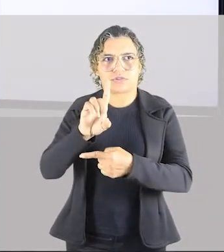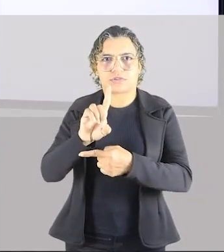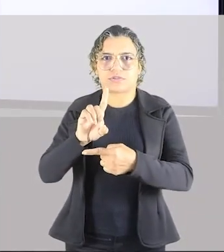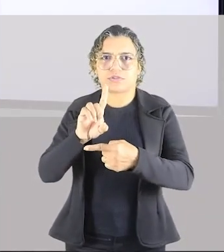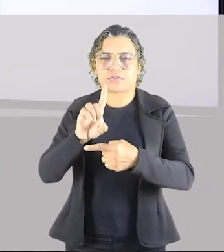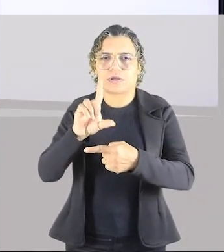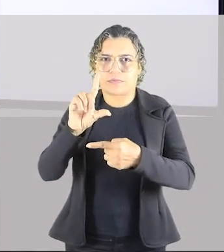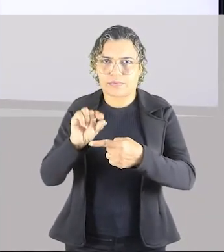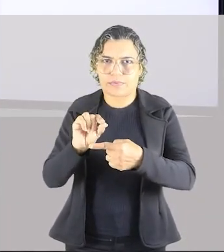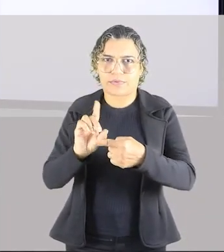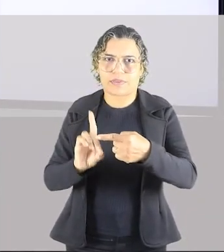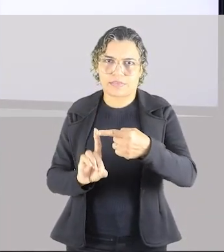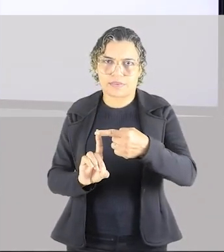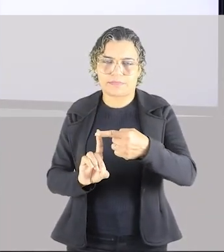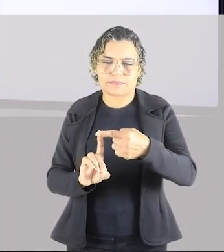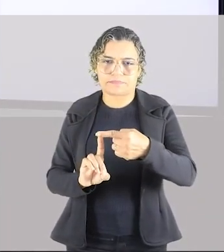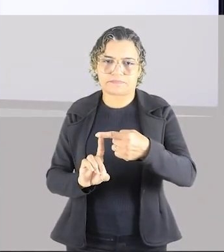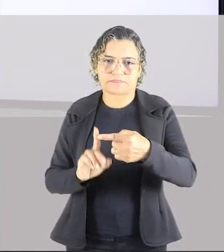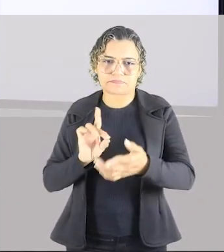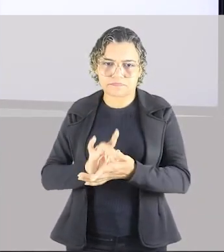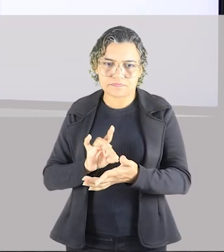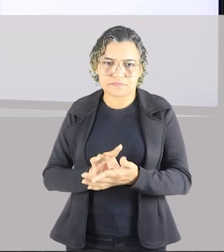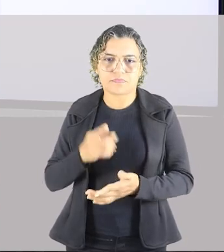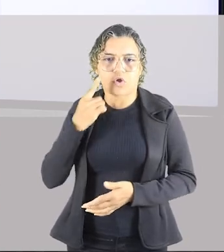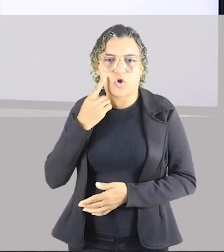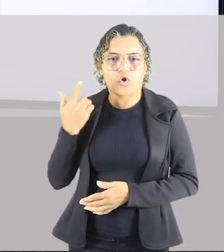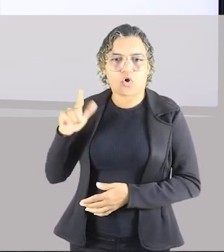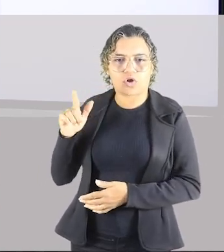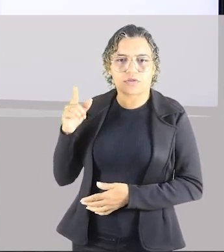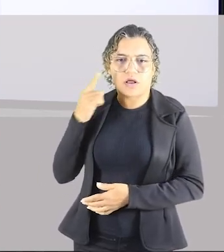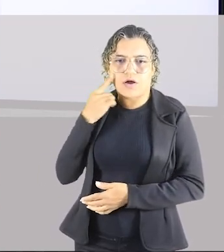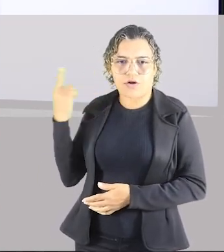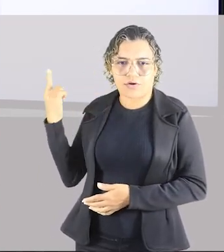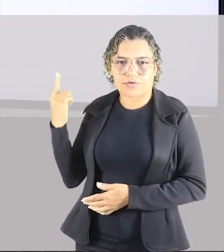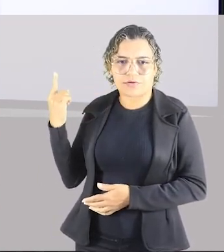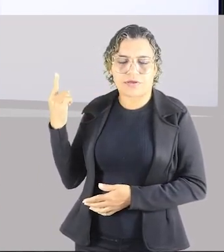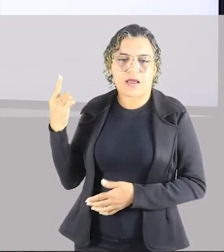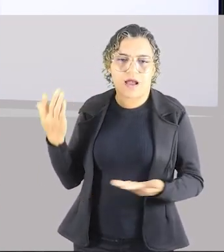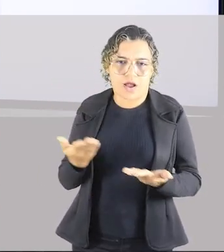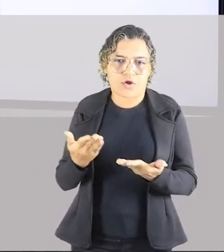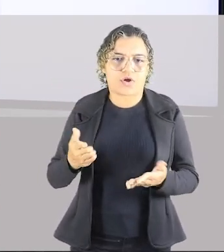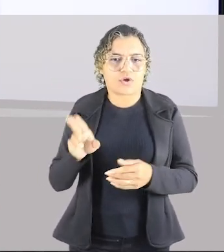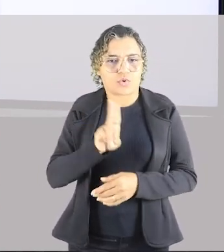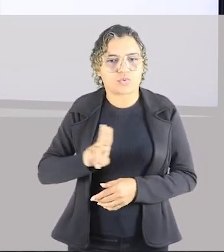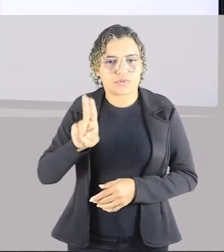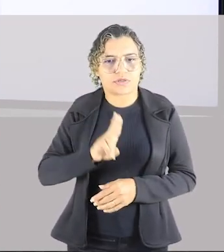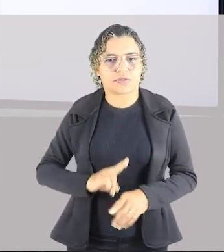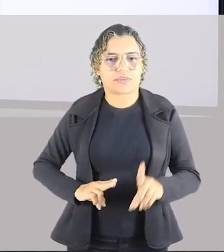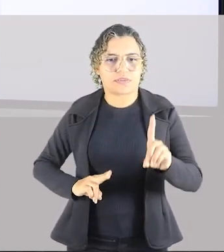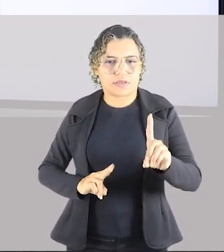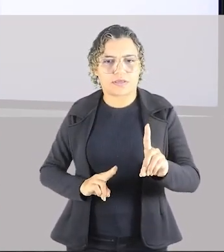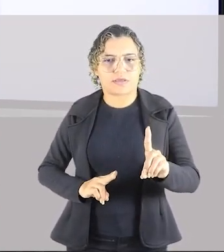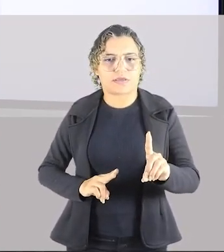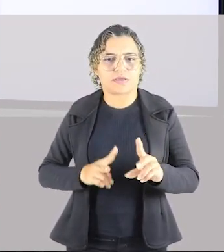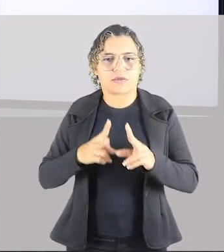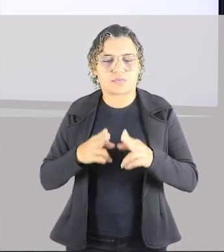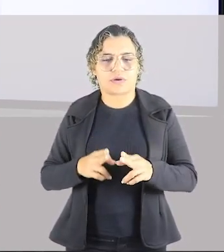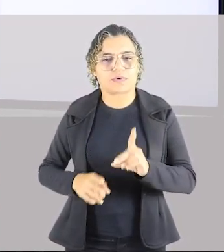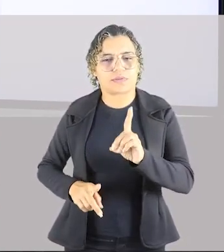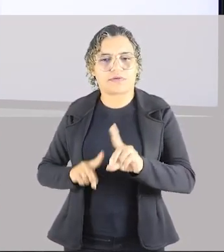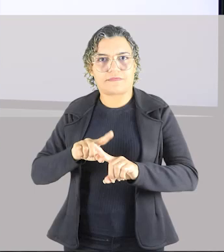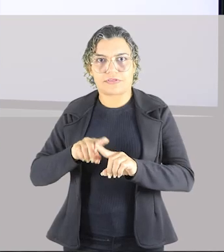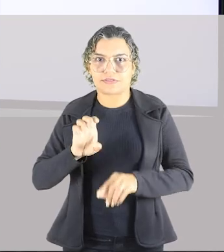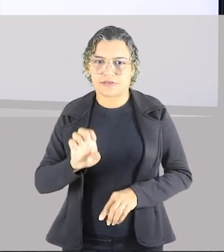dividido pela distância real. Né? A fórmula que a gente está utilizando aqui da multiplicação, a distância real, que é igual à distância no